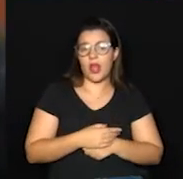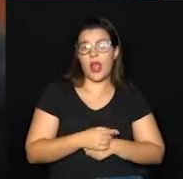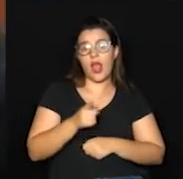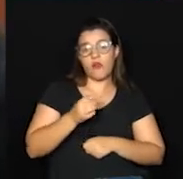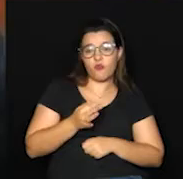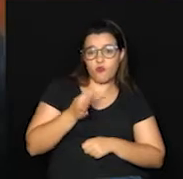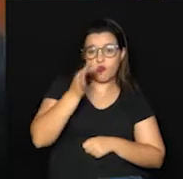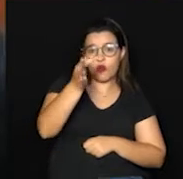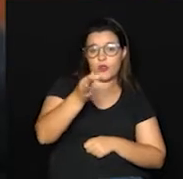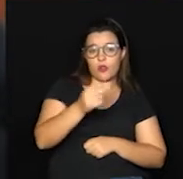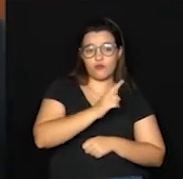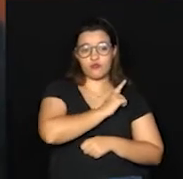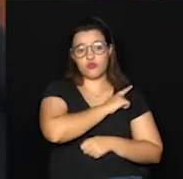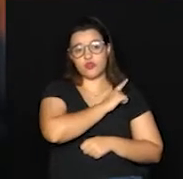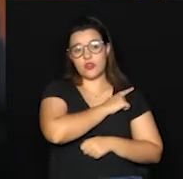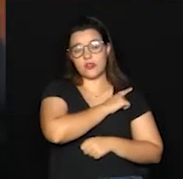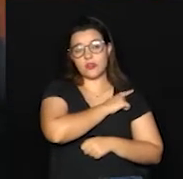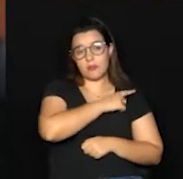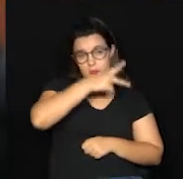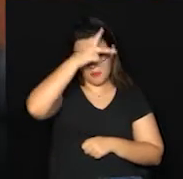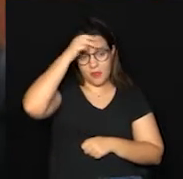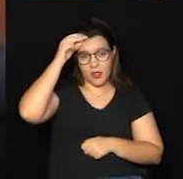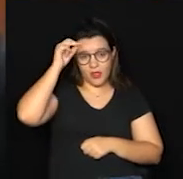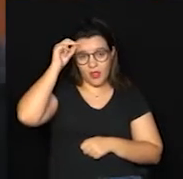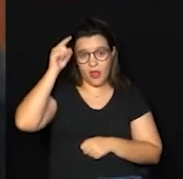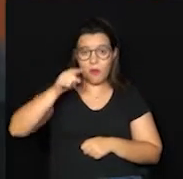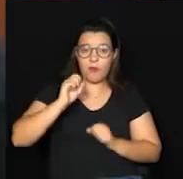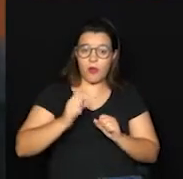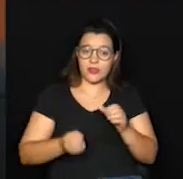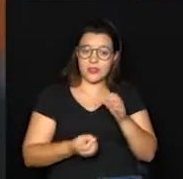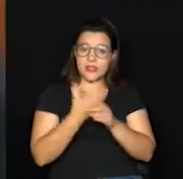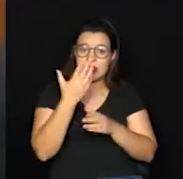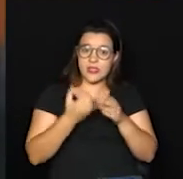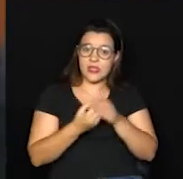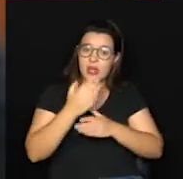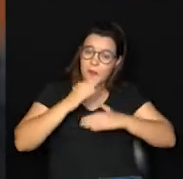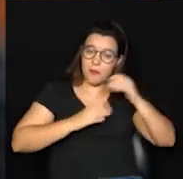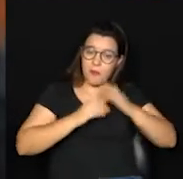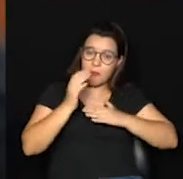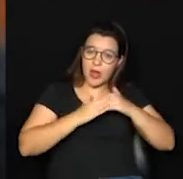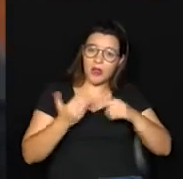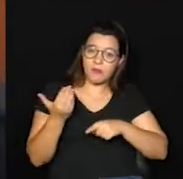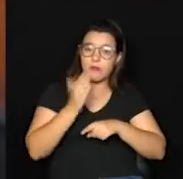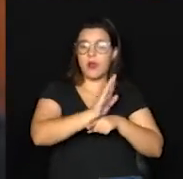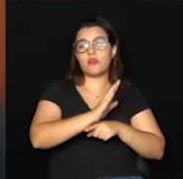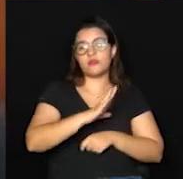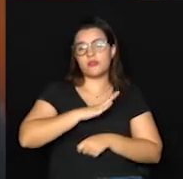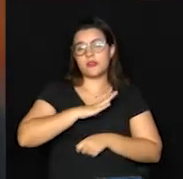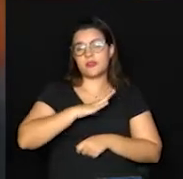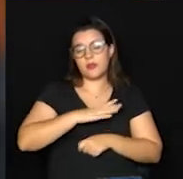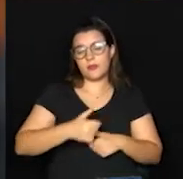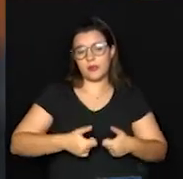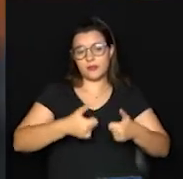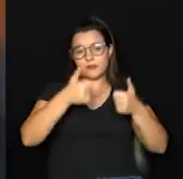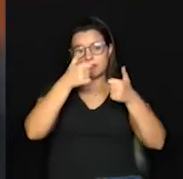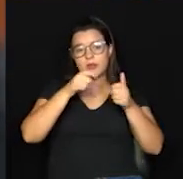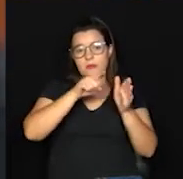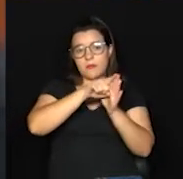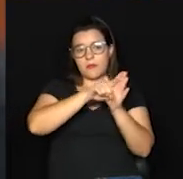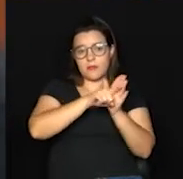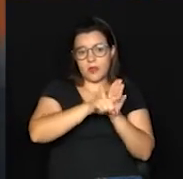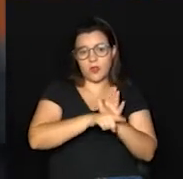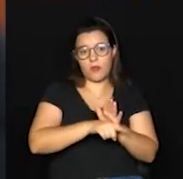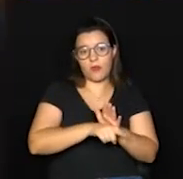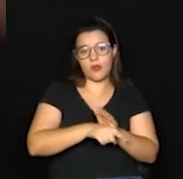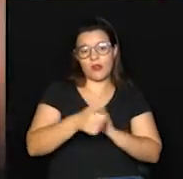público possa formular políticas públicas eficazes para o seu município. Essa pesquisa pode ser avaliada